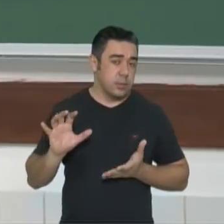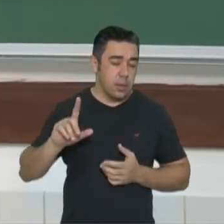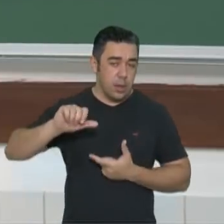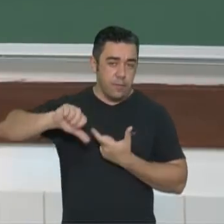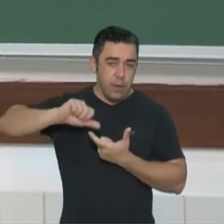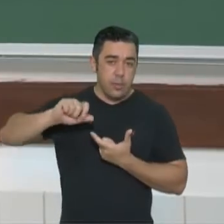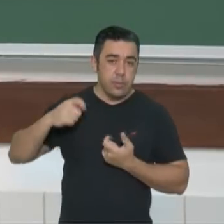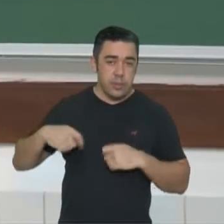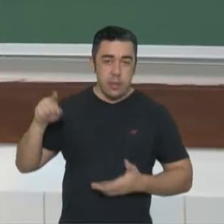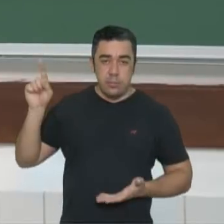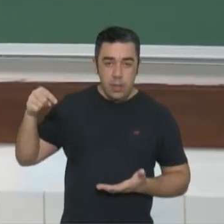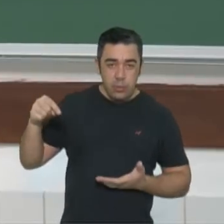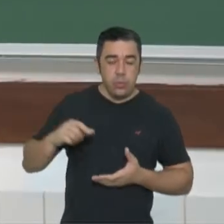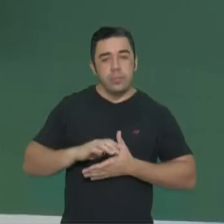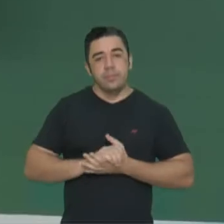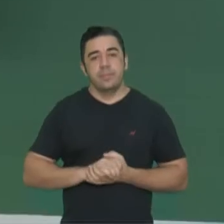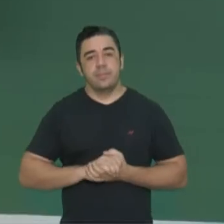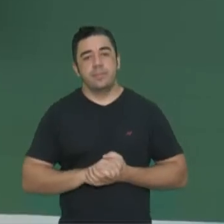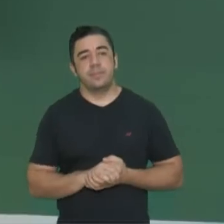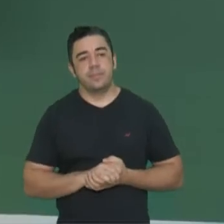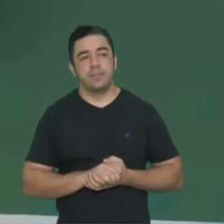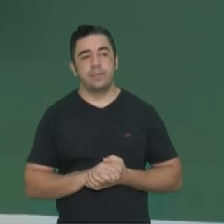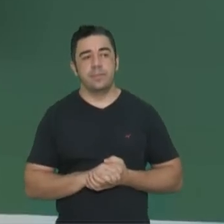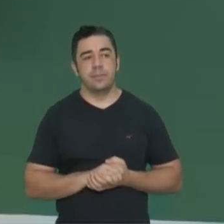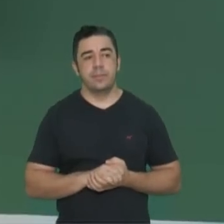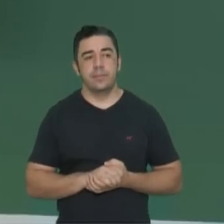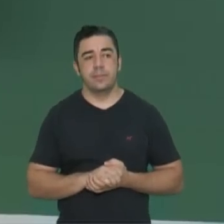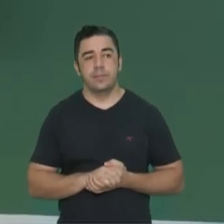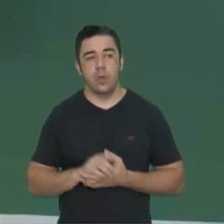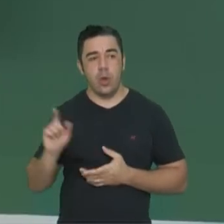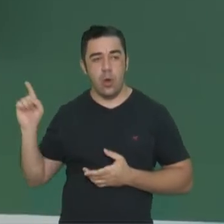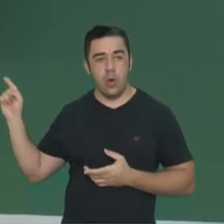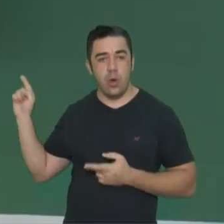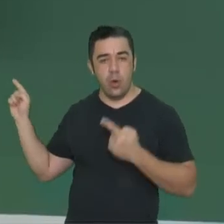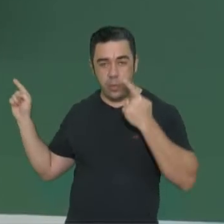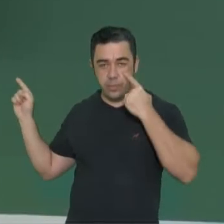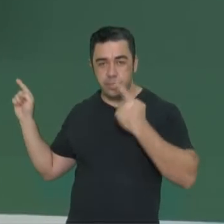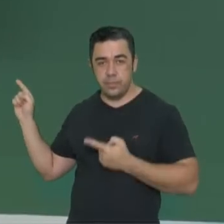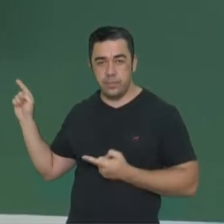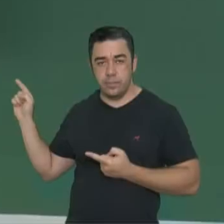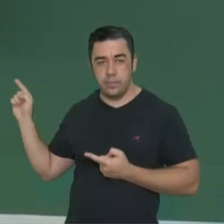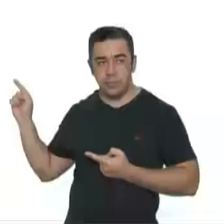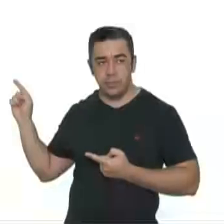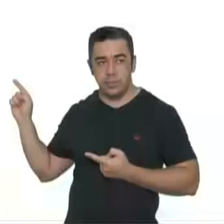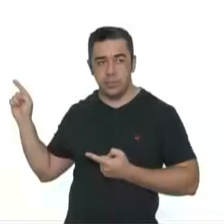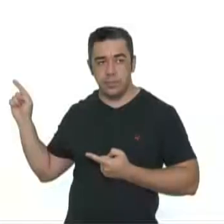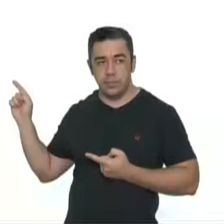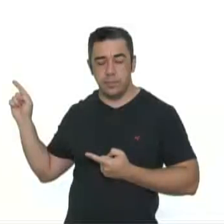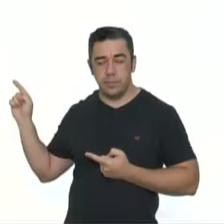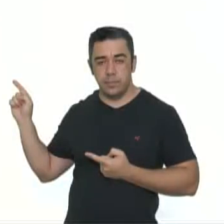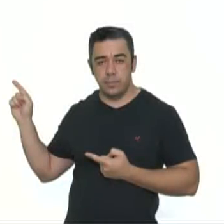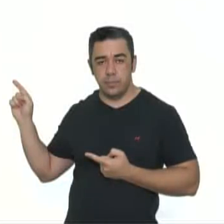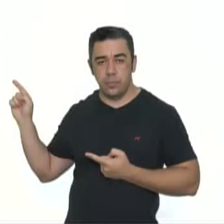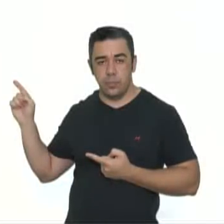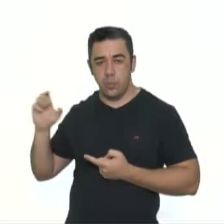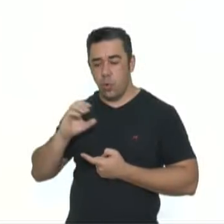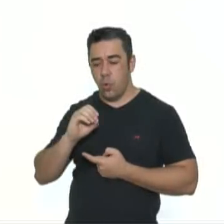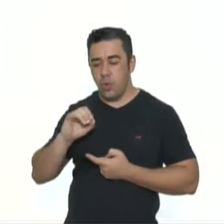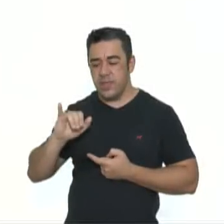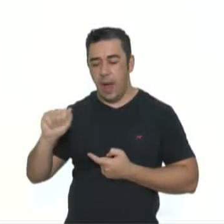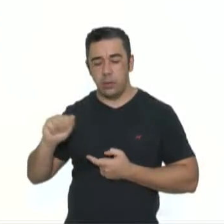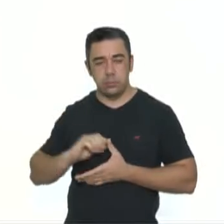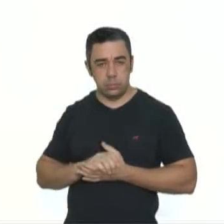todos têm acento, ok? Ó, brincar, fica brincar. Olhar, fica